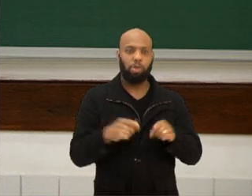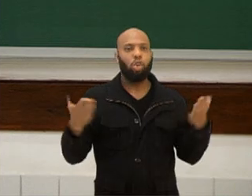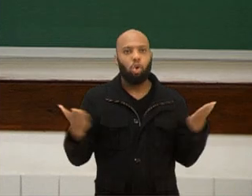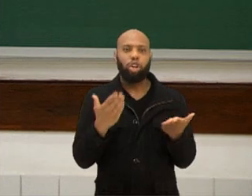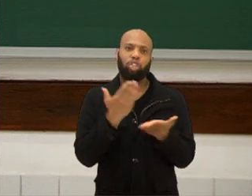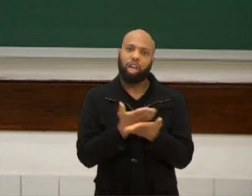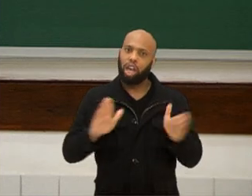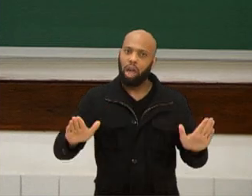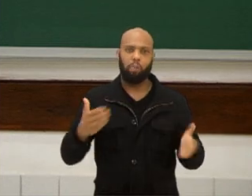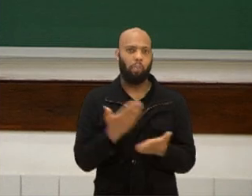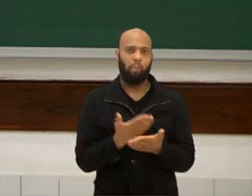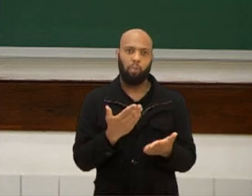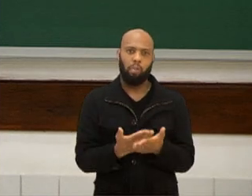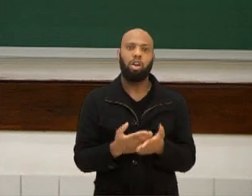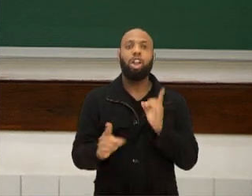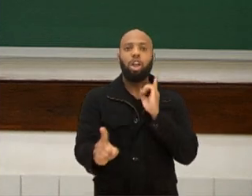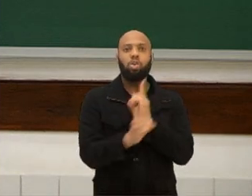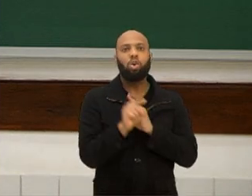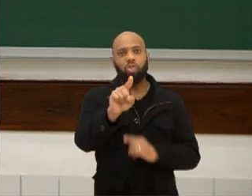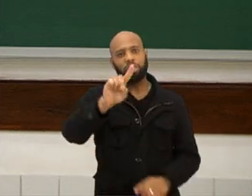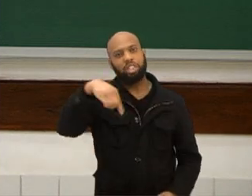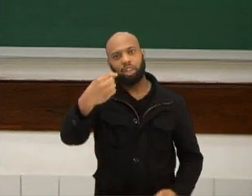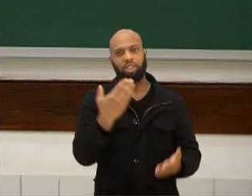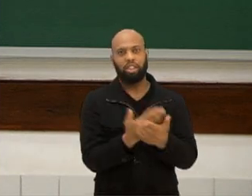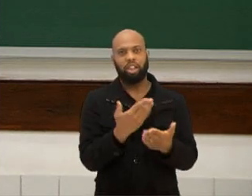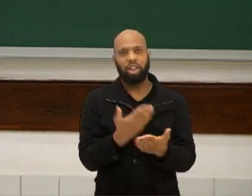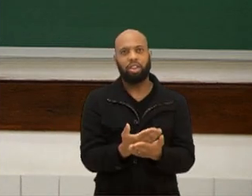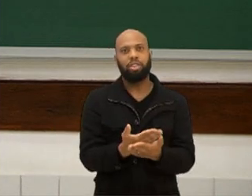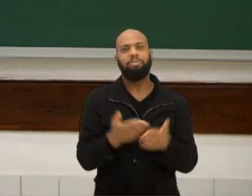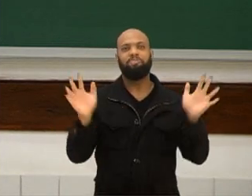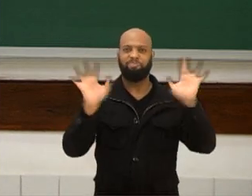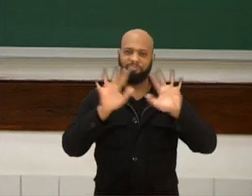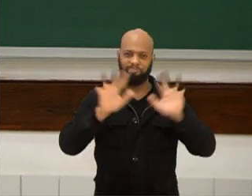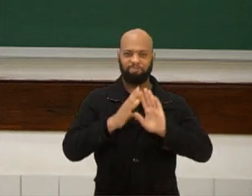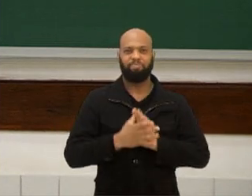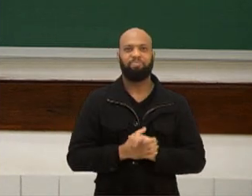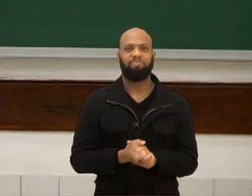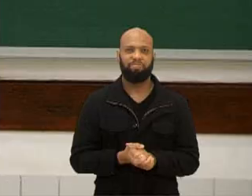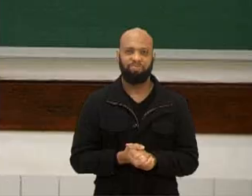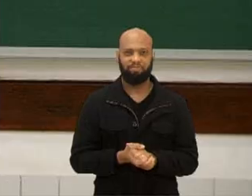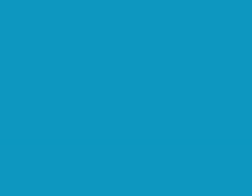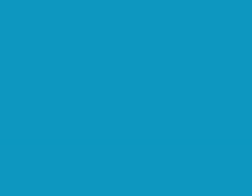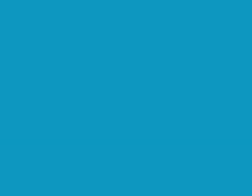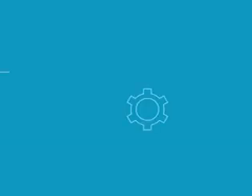ok? Por hoje eu fico por aqui, espero vocês na próxima aula e até lá!